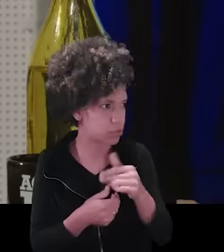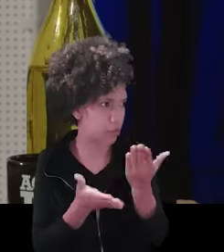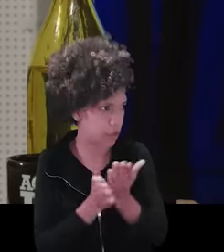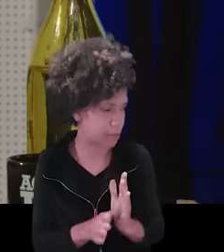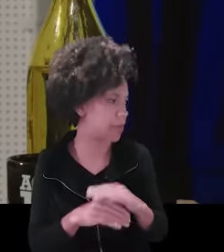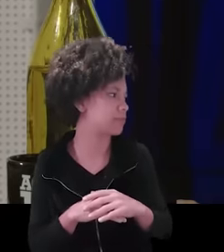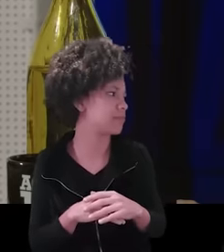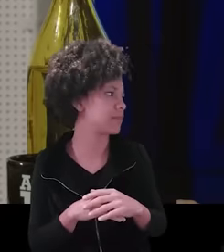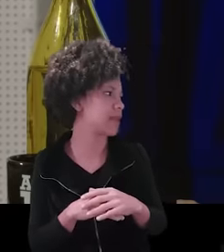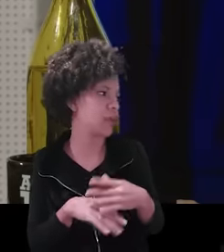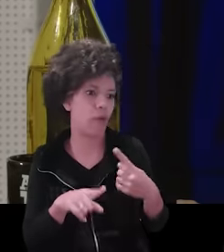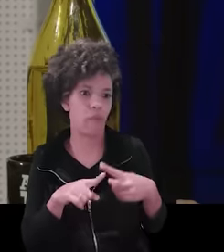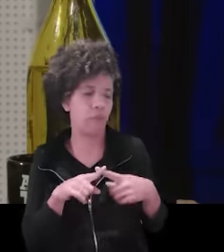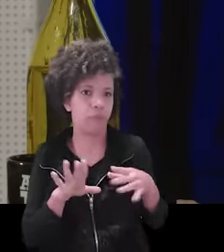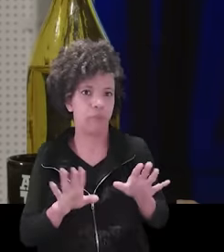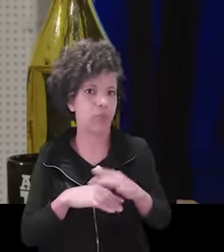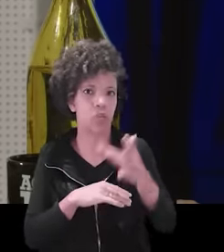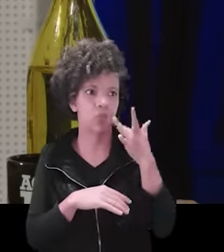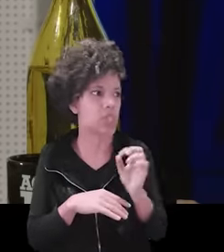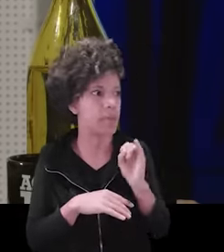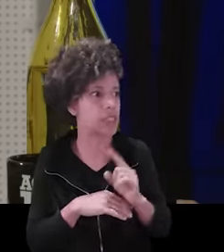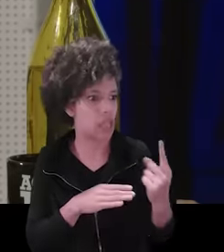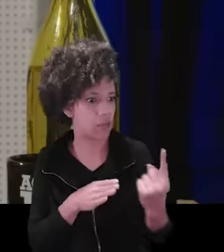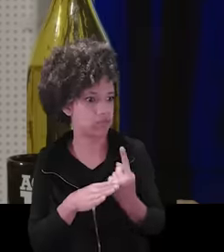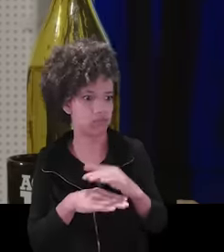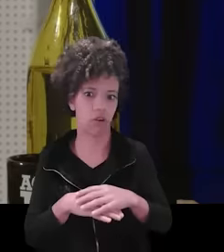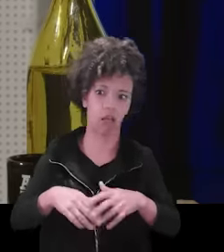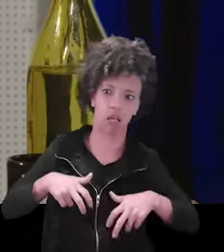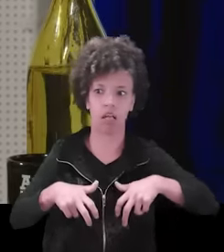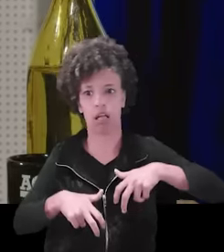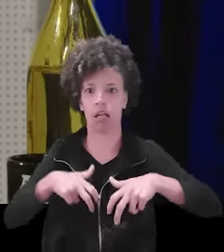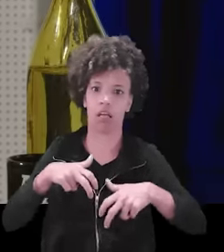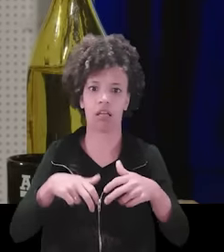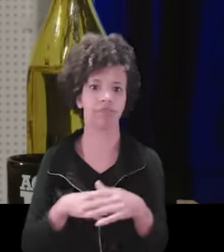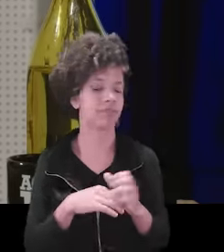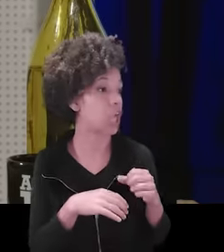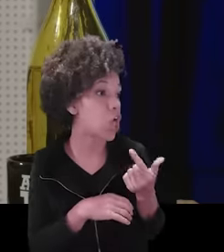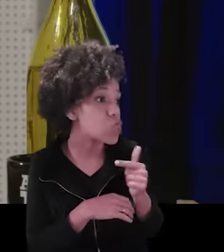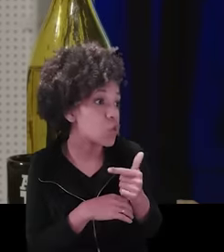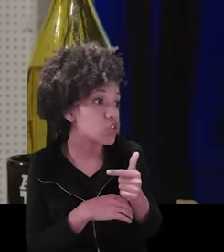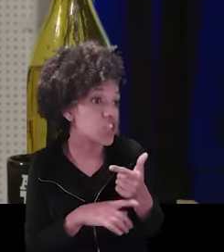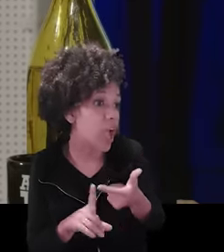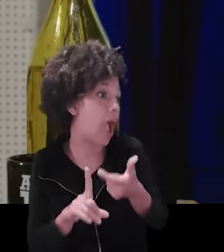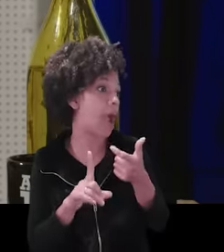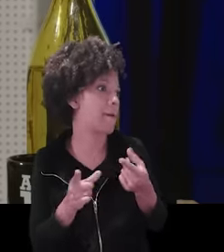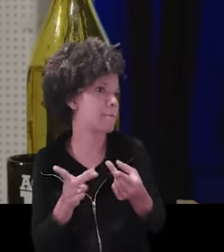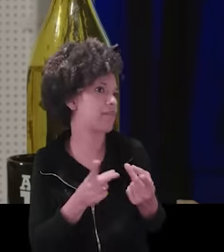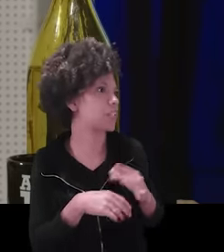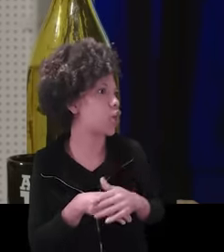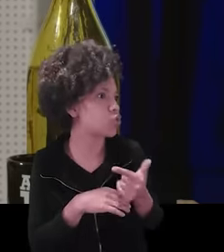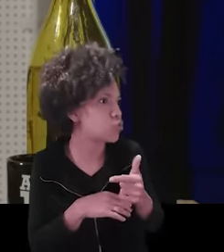achou que mandei acabar eu fui eu quero confirmar e porque a gente não sabe se alguém entrar no jumbinho nessa não tinha